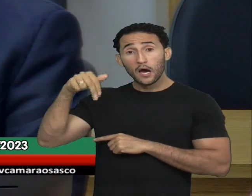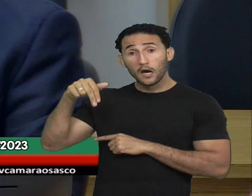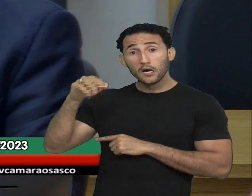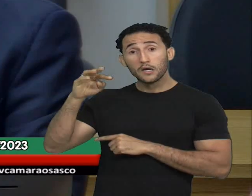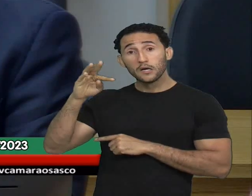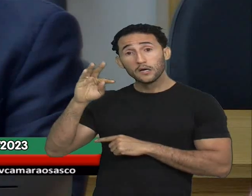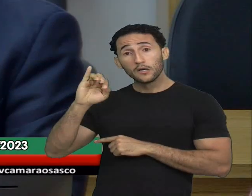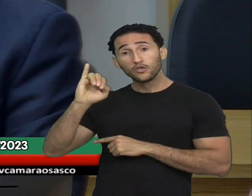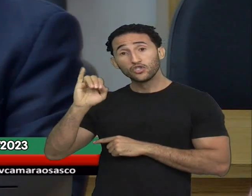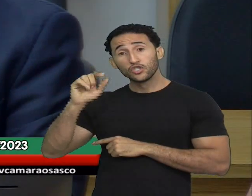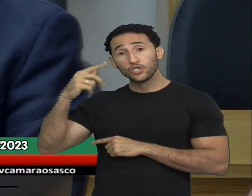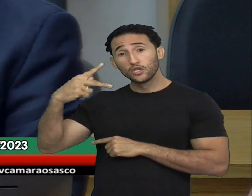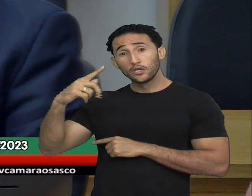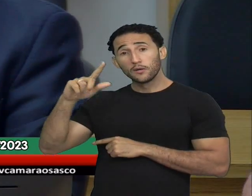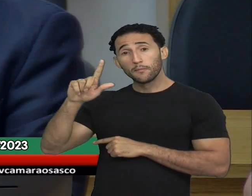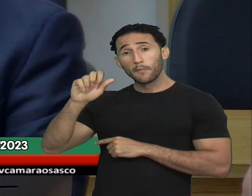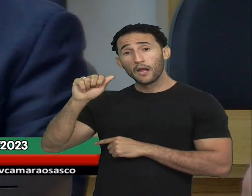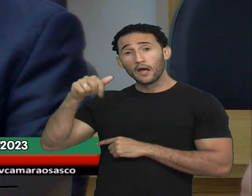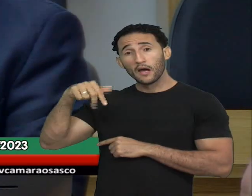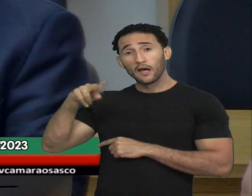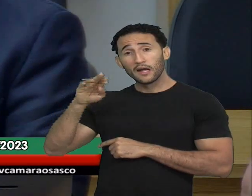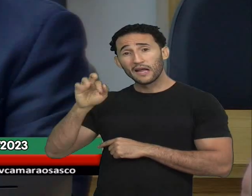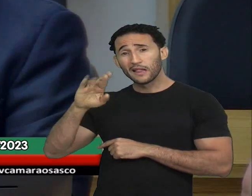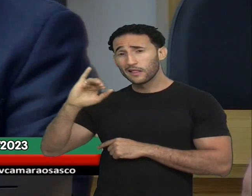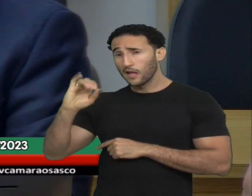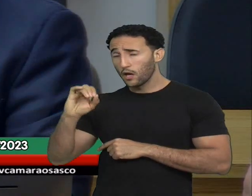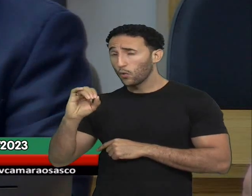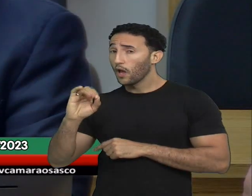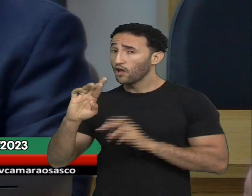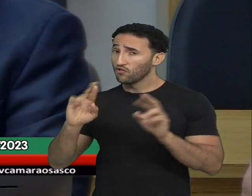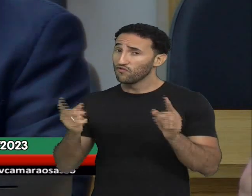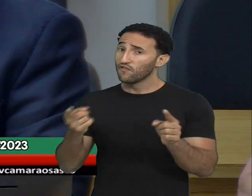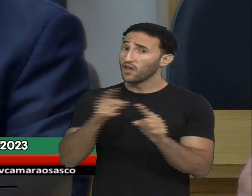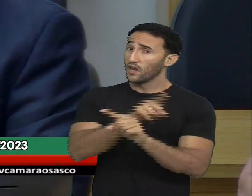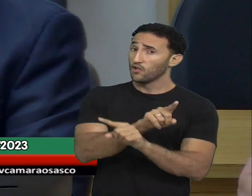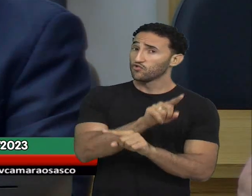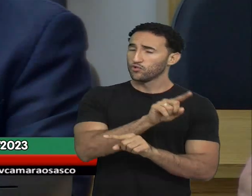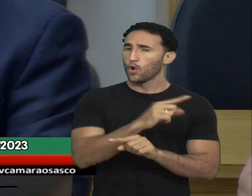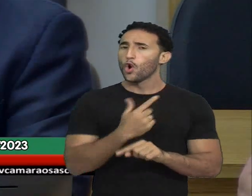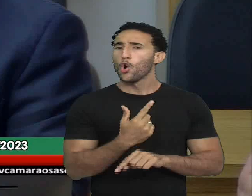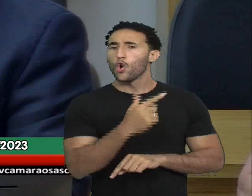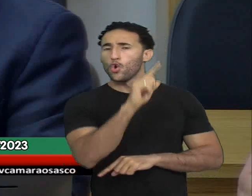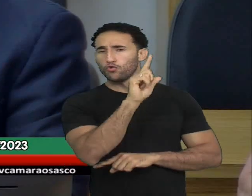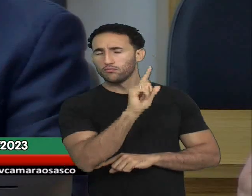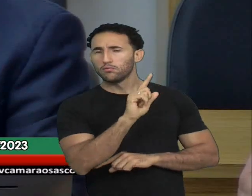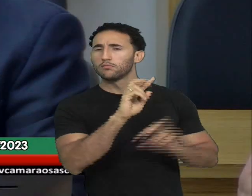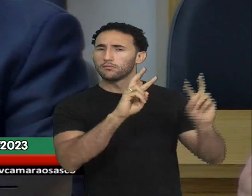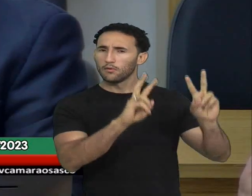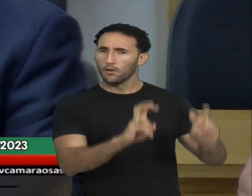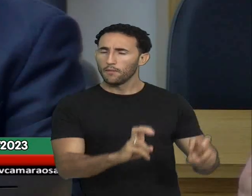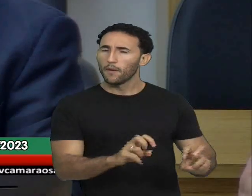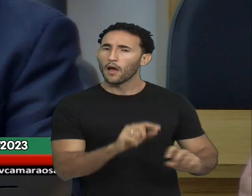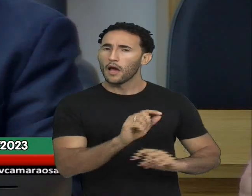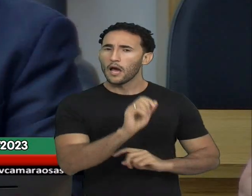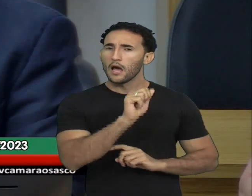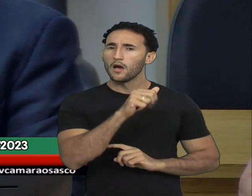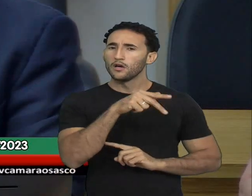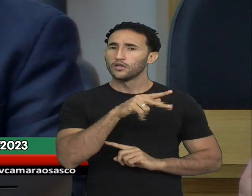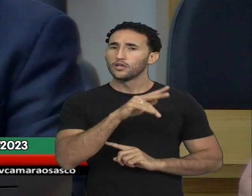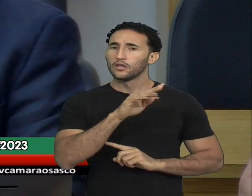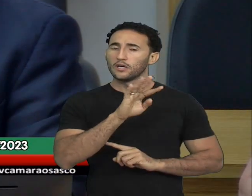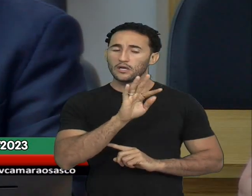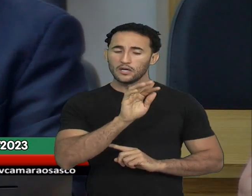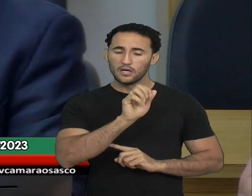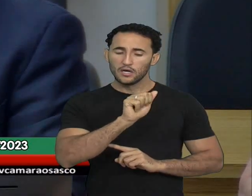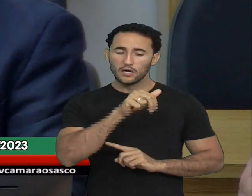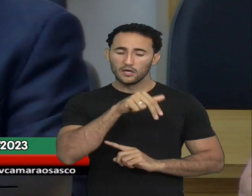anticoagulante, né? O anticoagulante ele já é, vamos dizer, um pouco mais agressivo, né? Ele mexe mais na cascata de coagulação. O